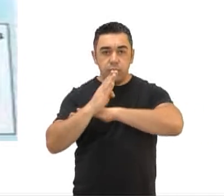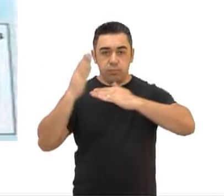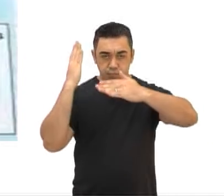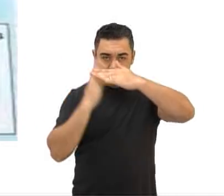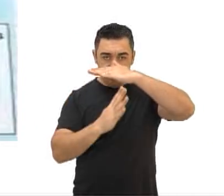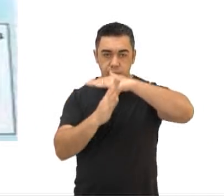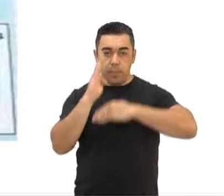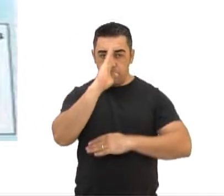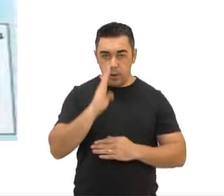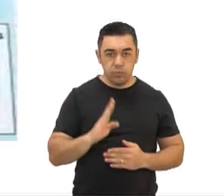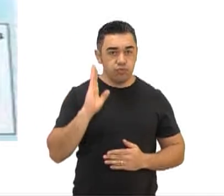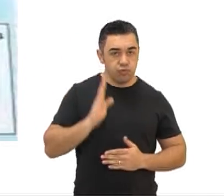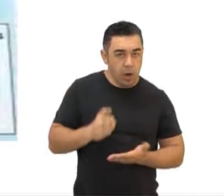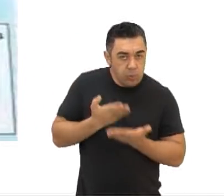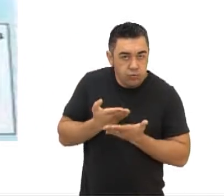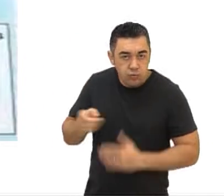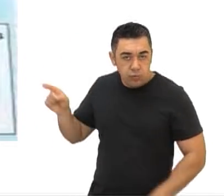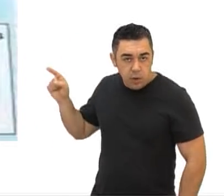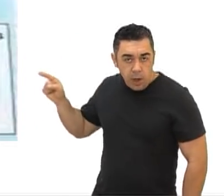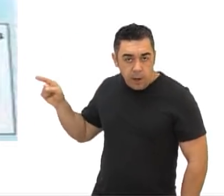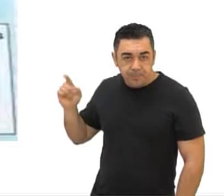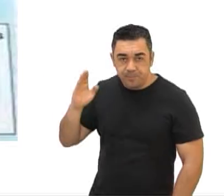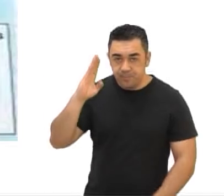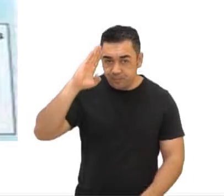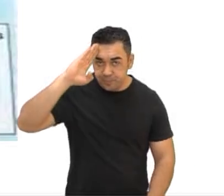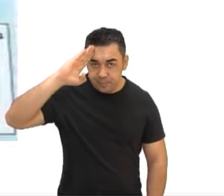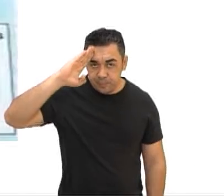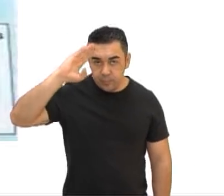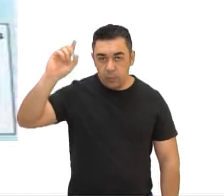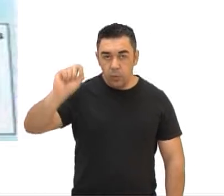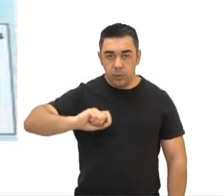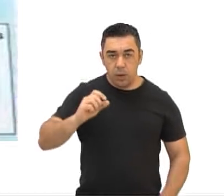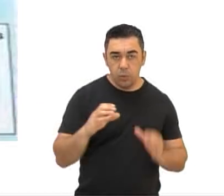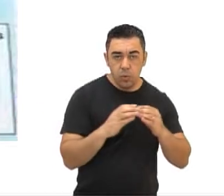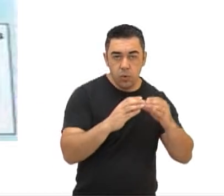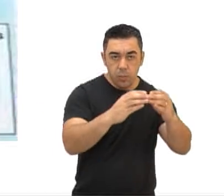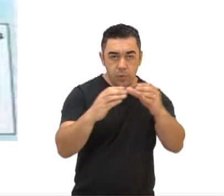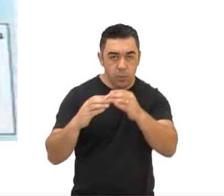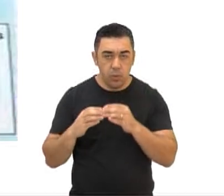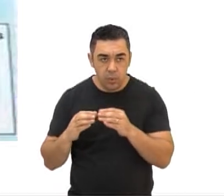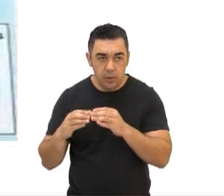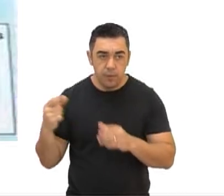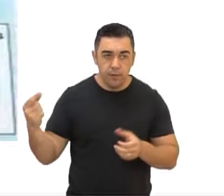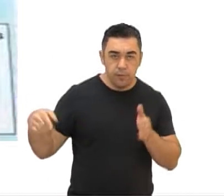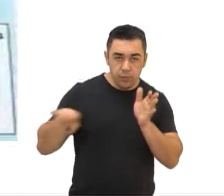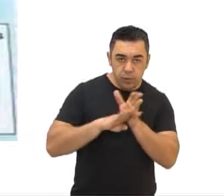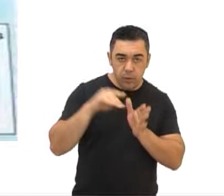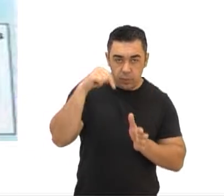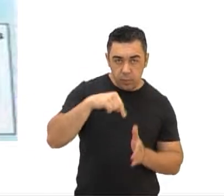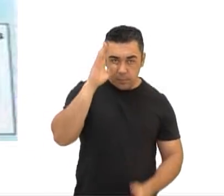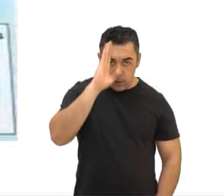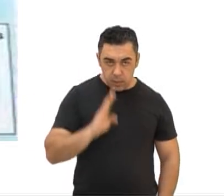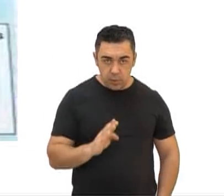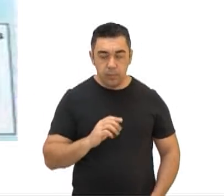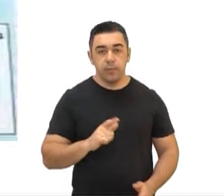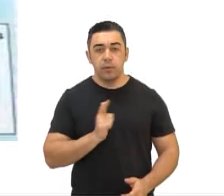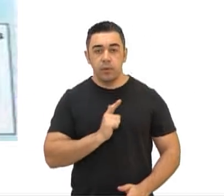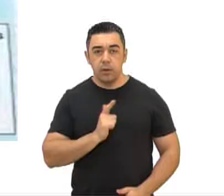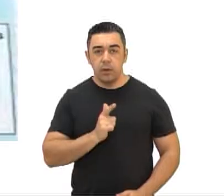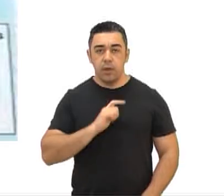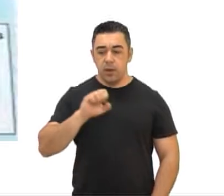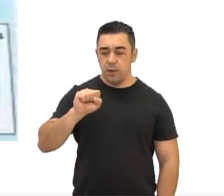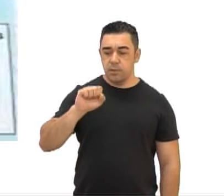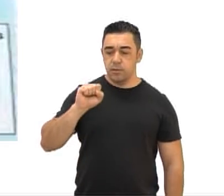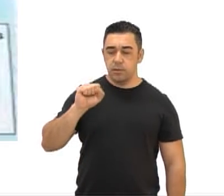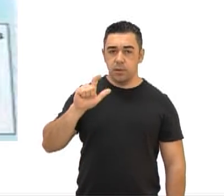estudado, ele traz ali os principais grupos que vieram, então, de imigração